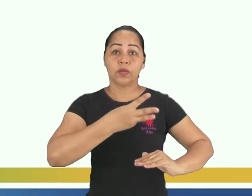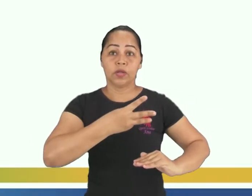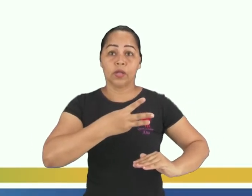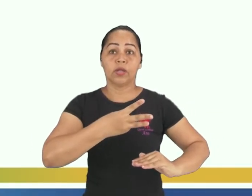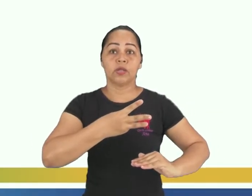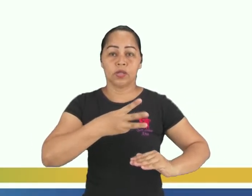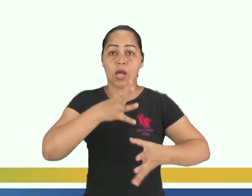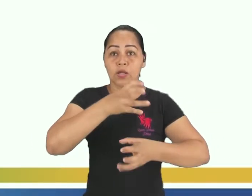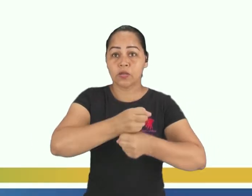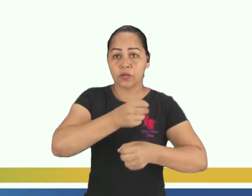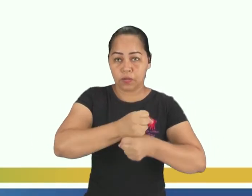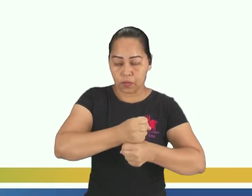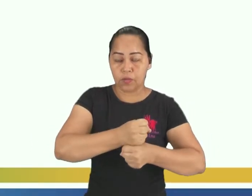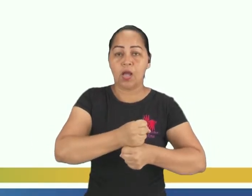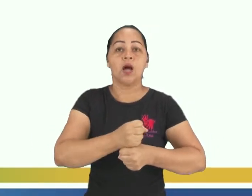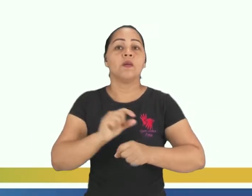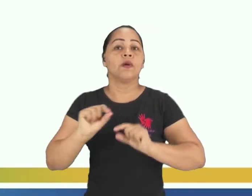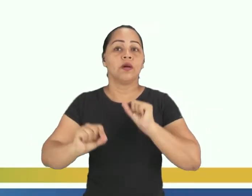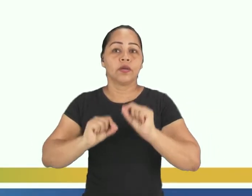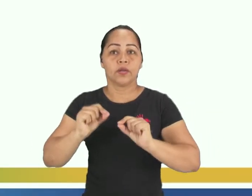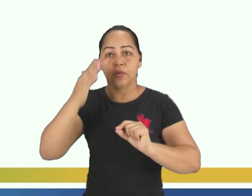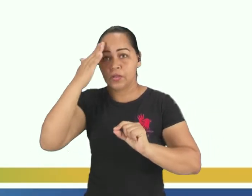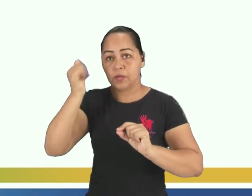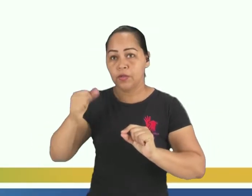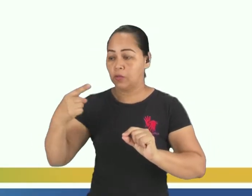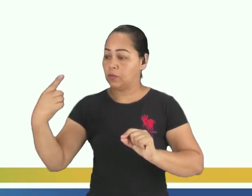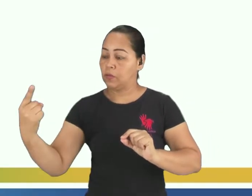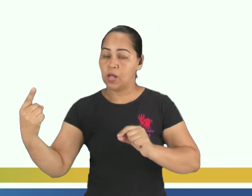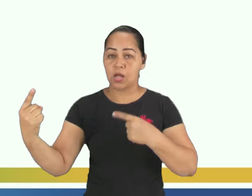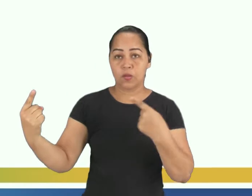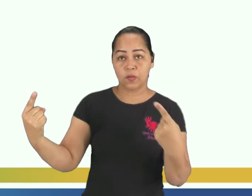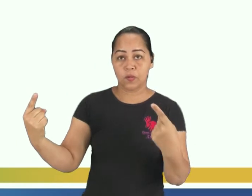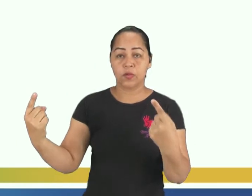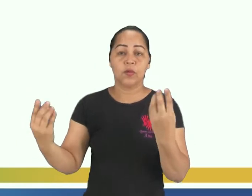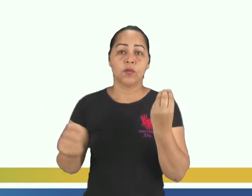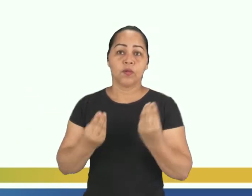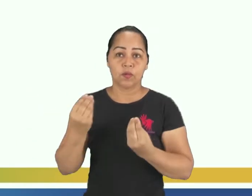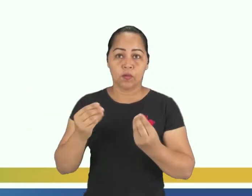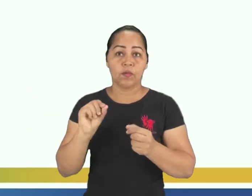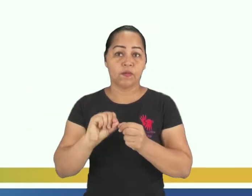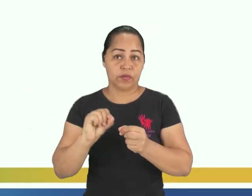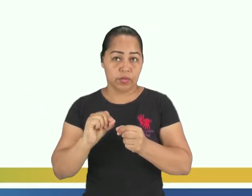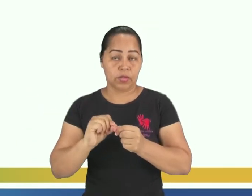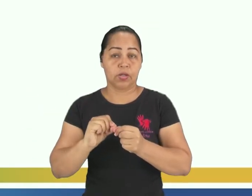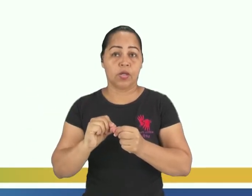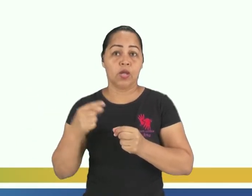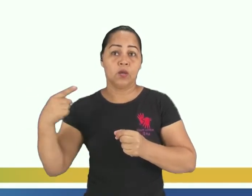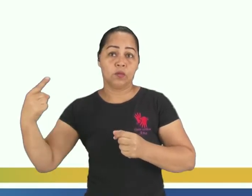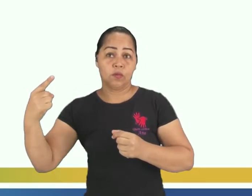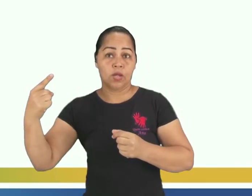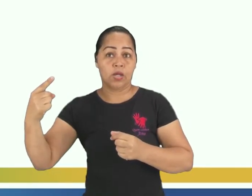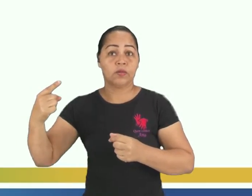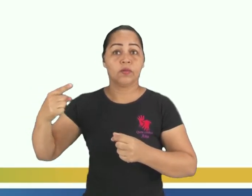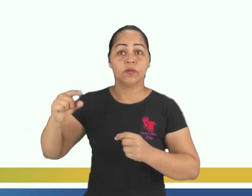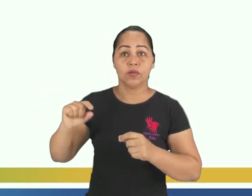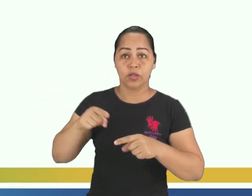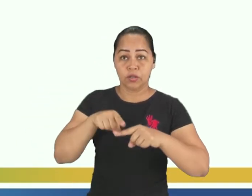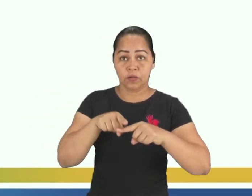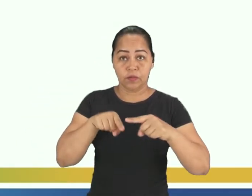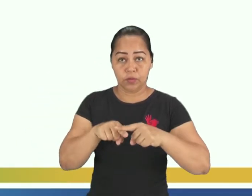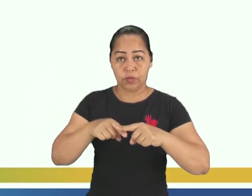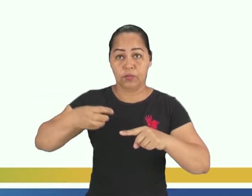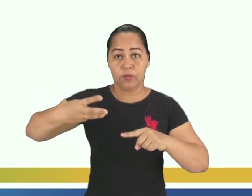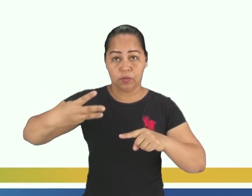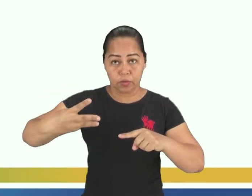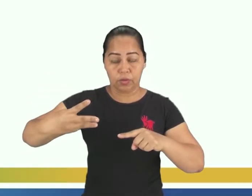eu encontrar o valor da medida do lado, basta eu pegar o perímetro e dividir por 3. Então, quer dizer